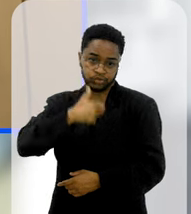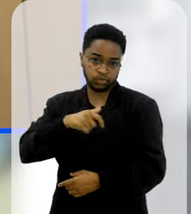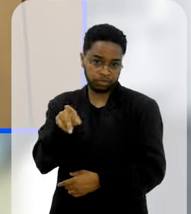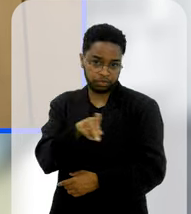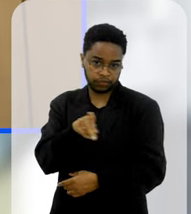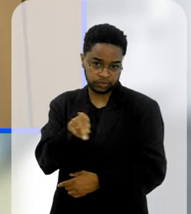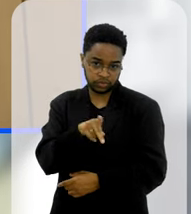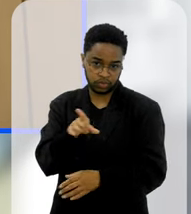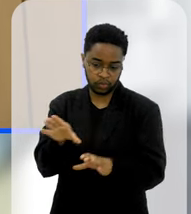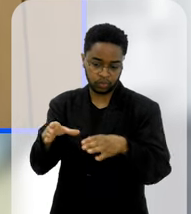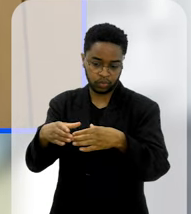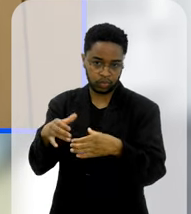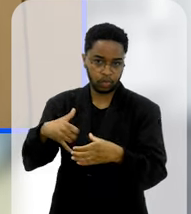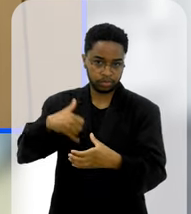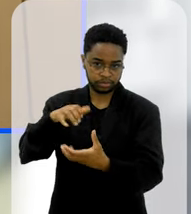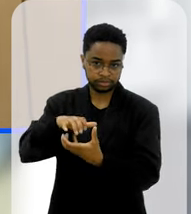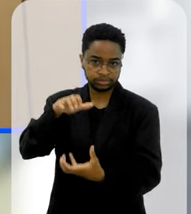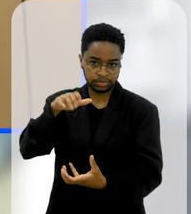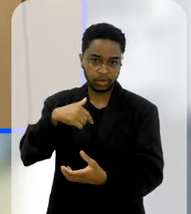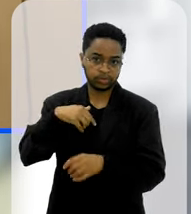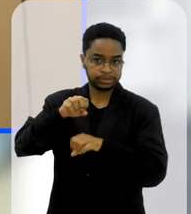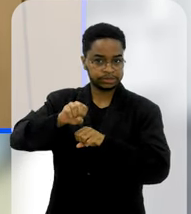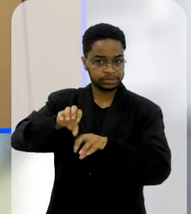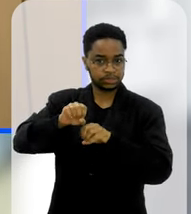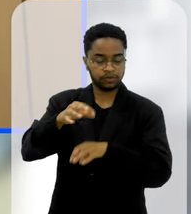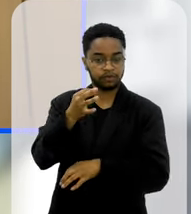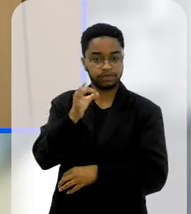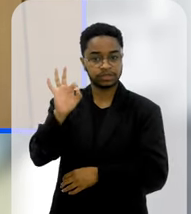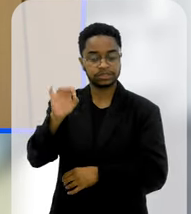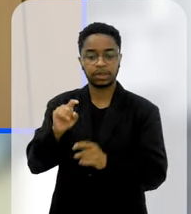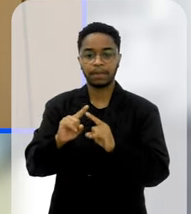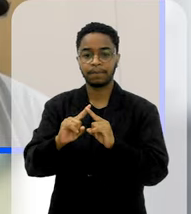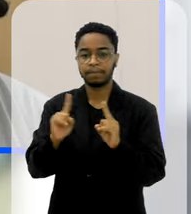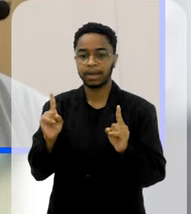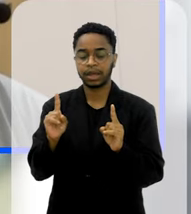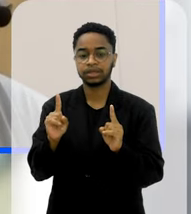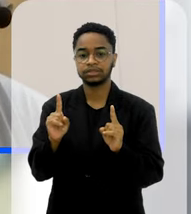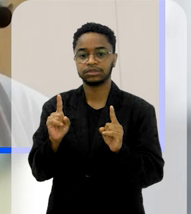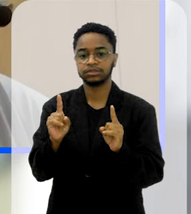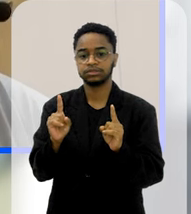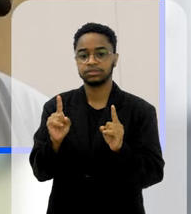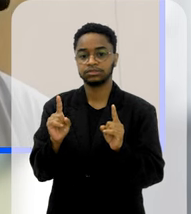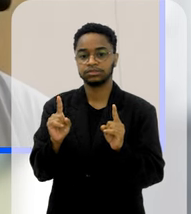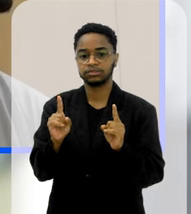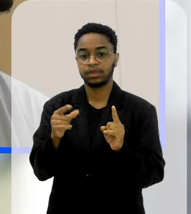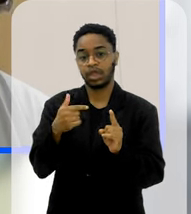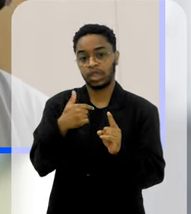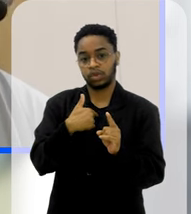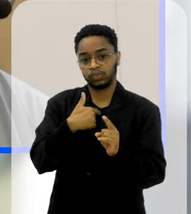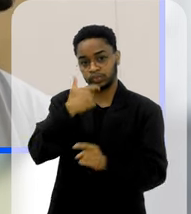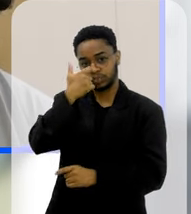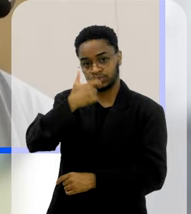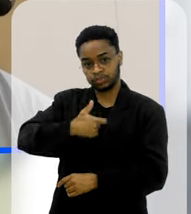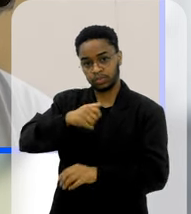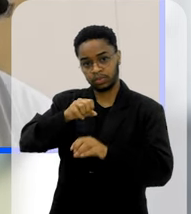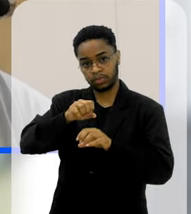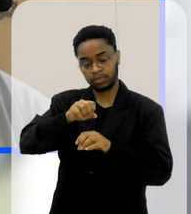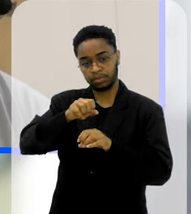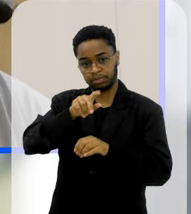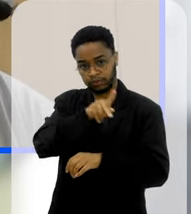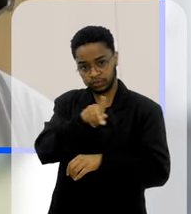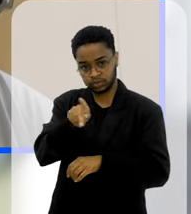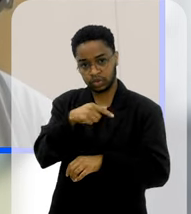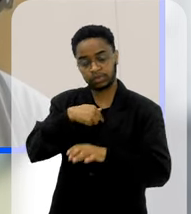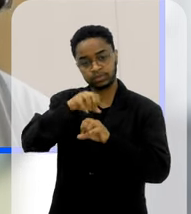coloco na posição de professor deles, de francês. No entanto, apesar de eu